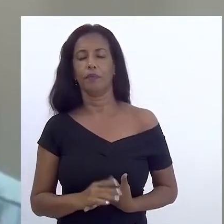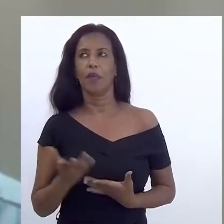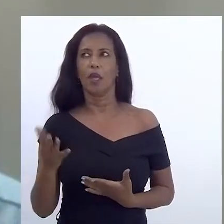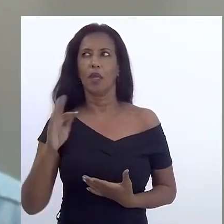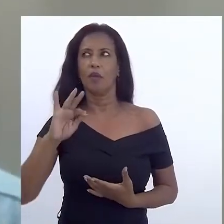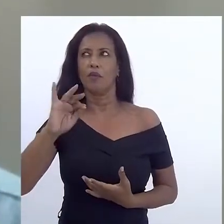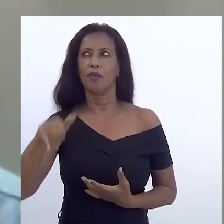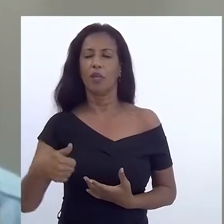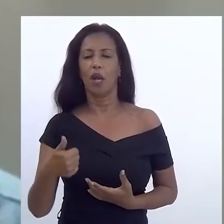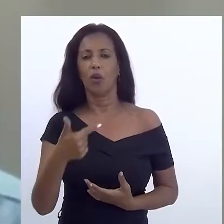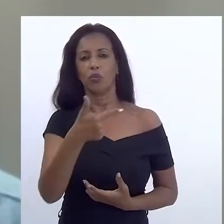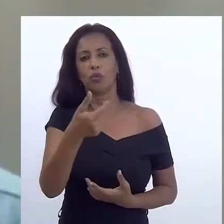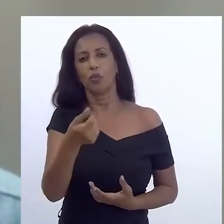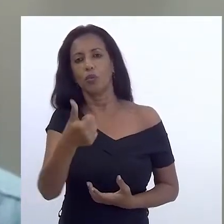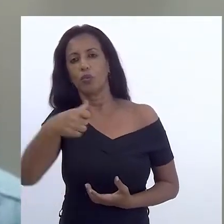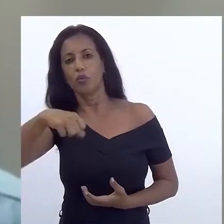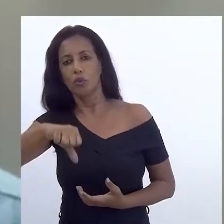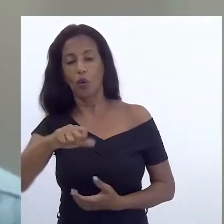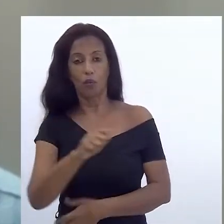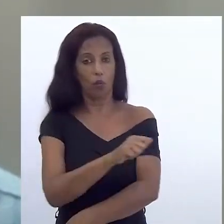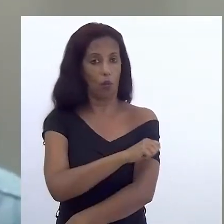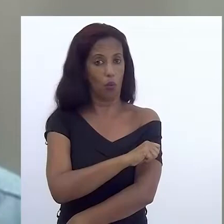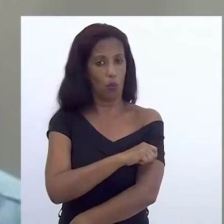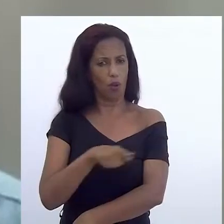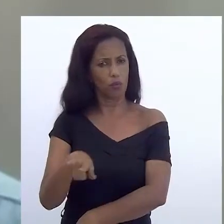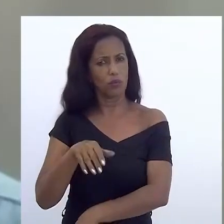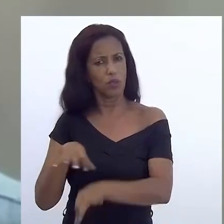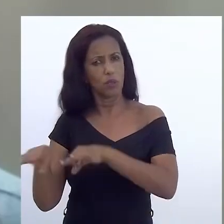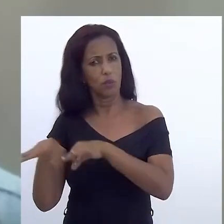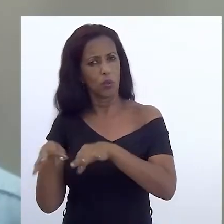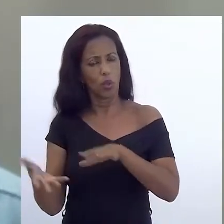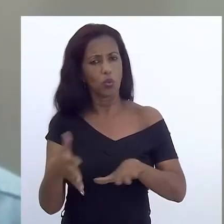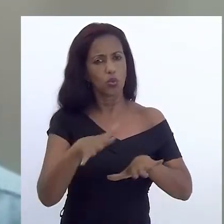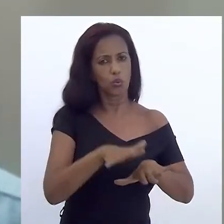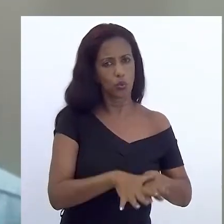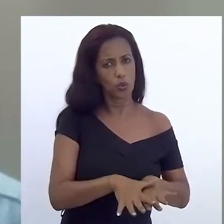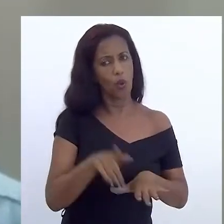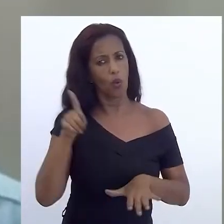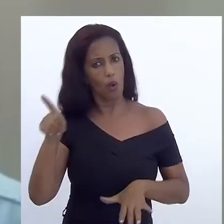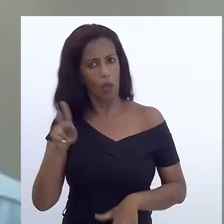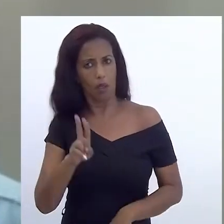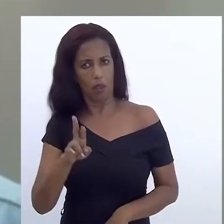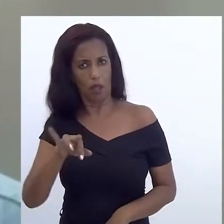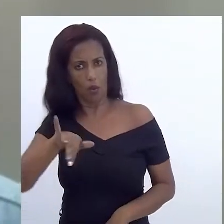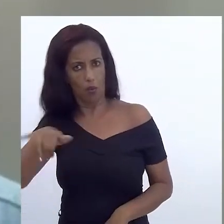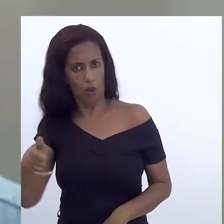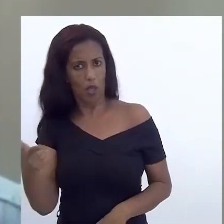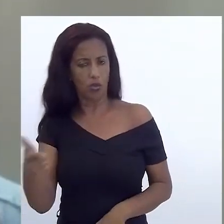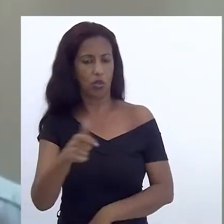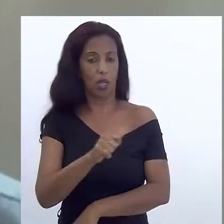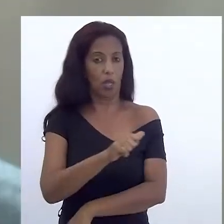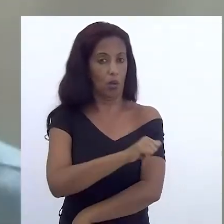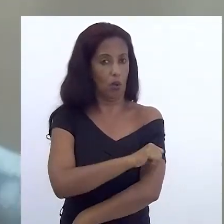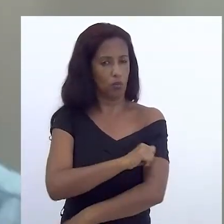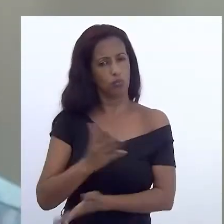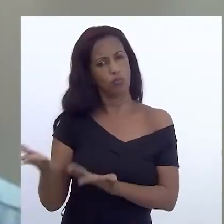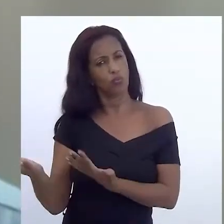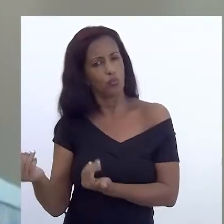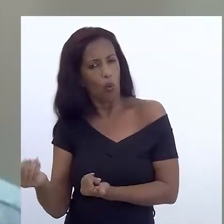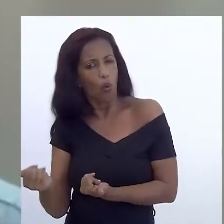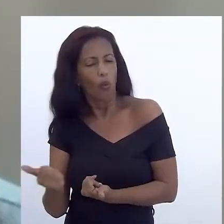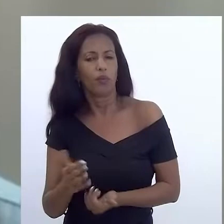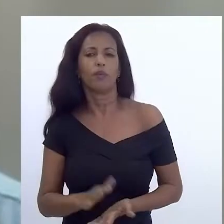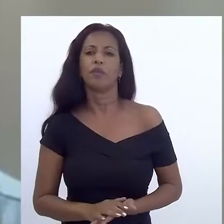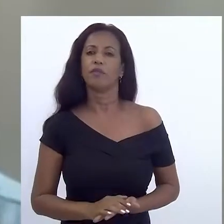com alunos no projeto de inclusão lá da UERJ, que eram alunos jovens e adolescentes, por exemplo,